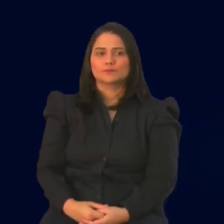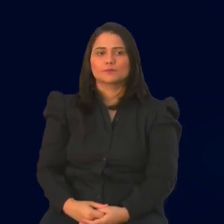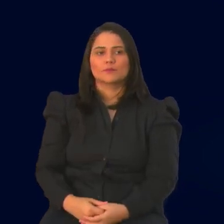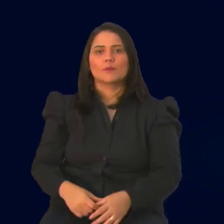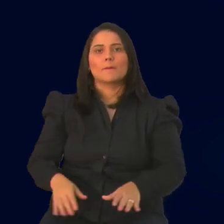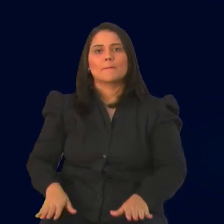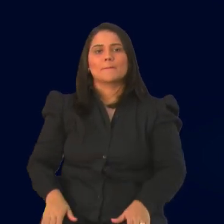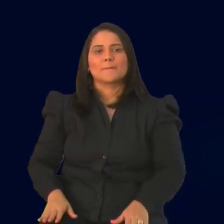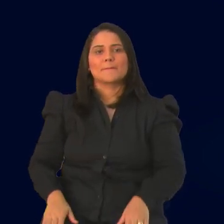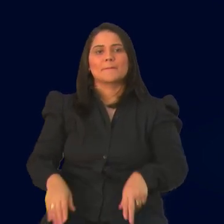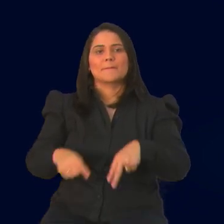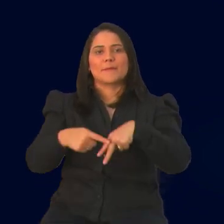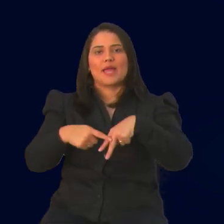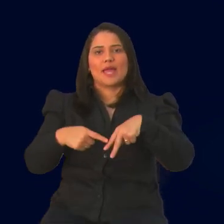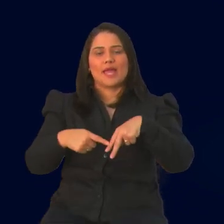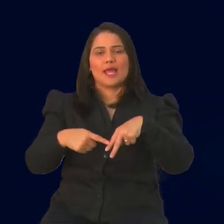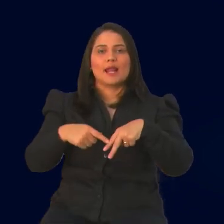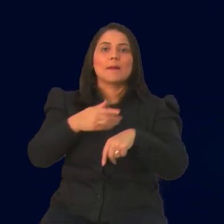Brancas ou pretas?